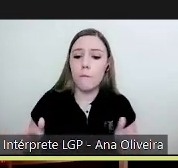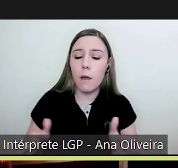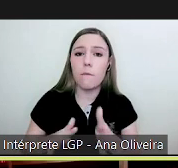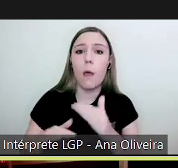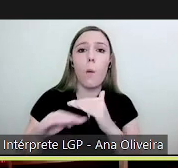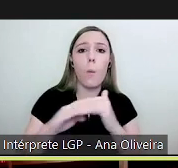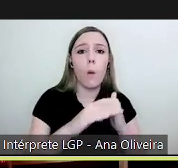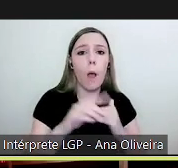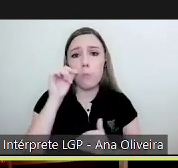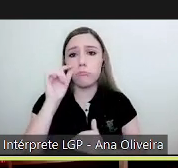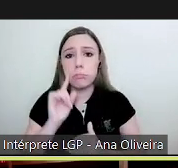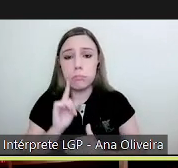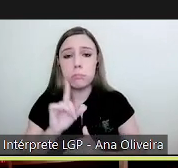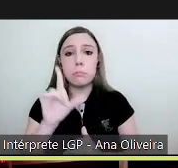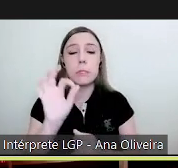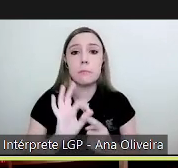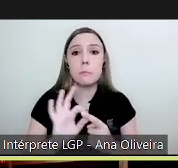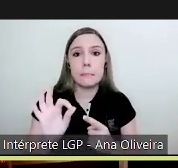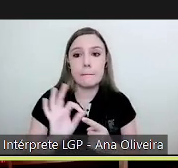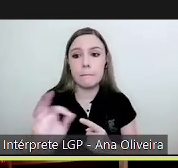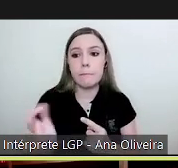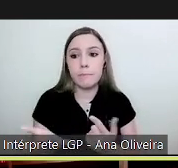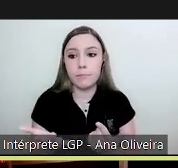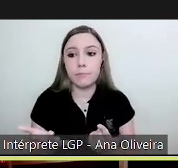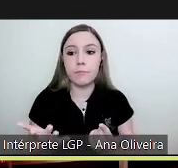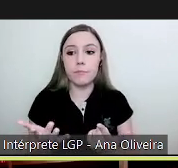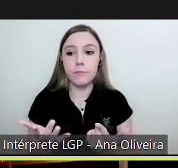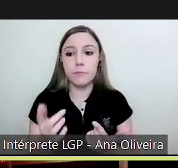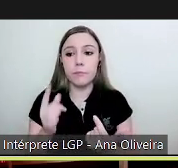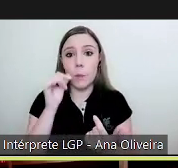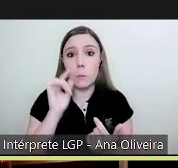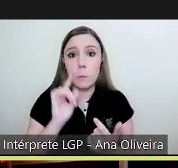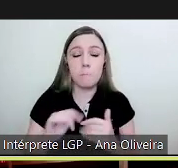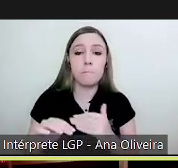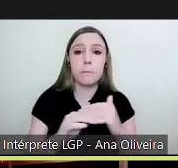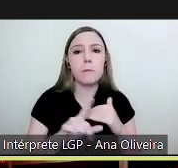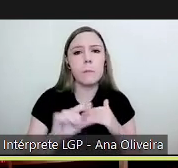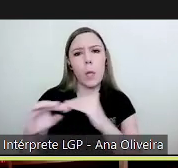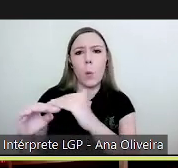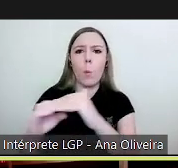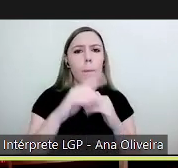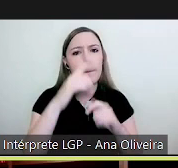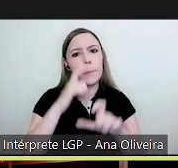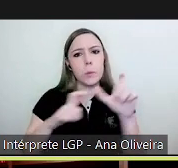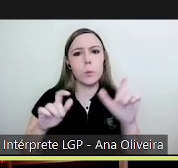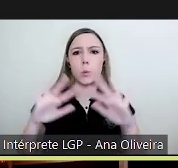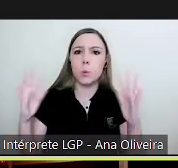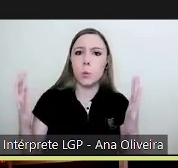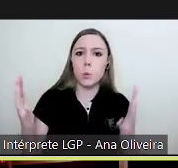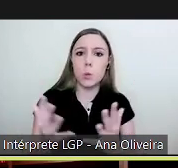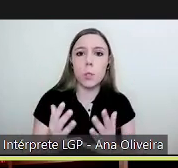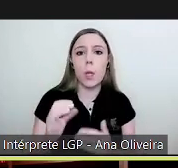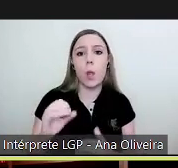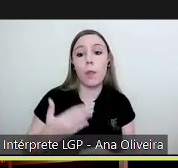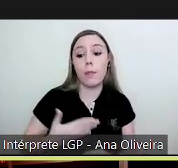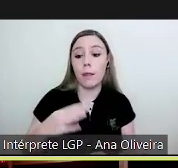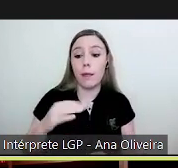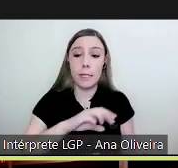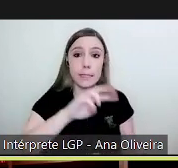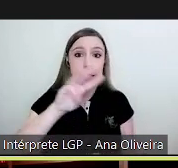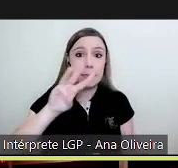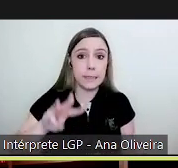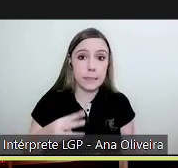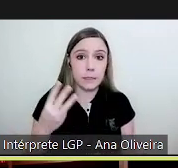em particular a de igualdade de género e em geral a igualdade entre os cidadãos, o ODS 3